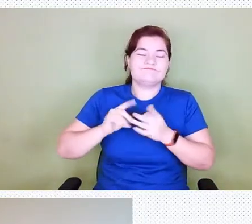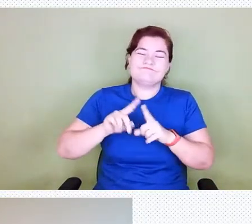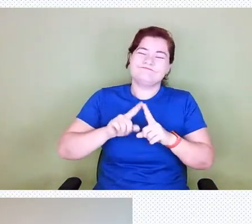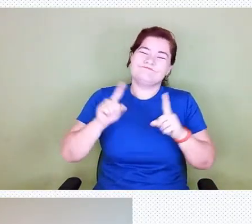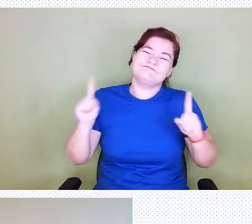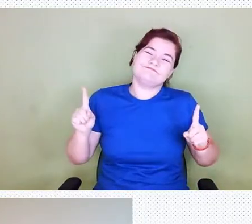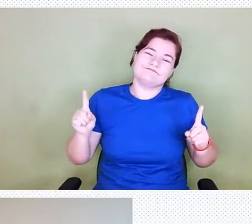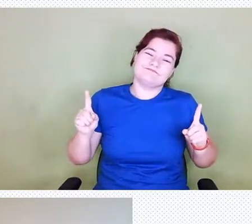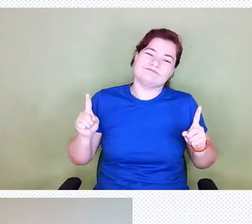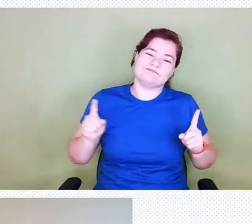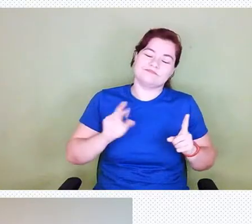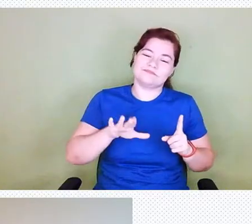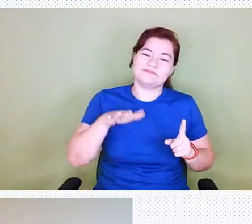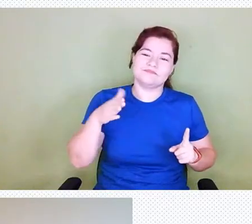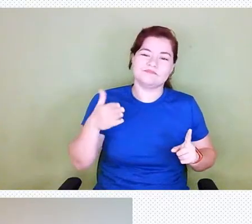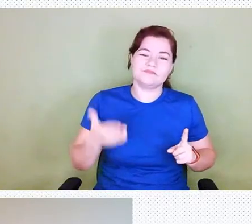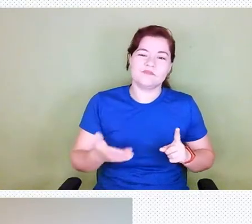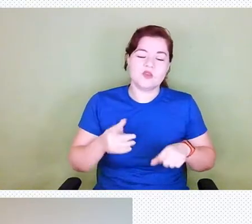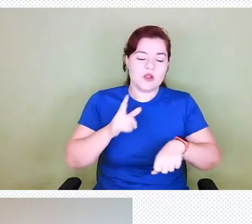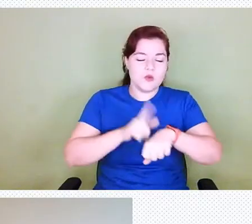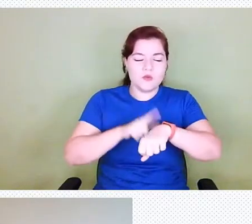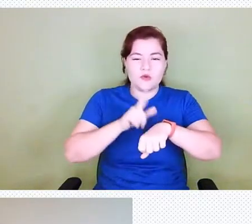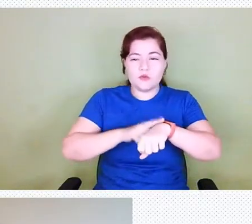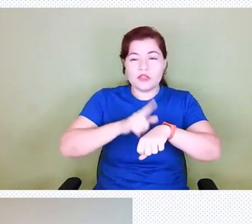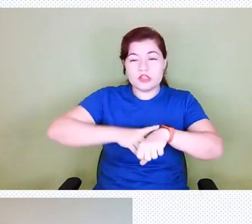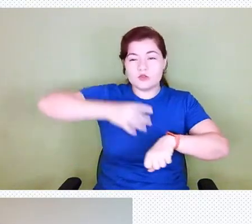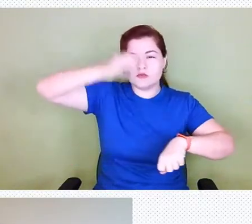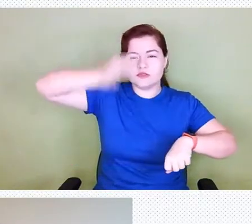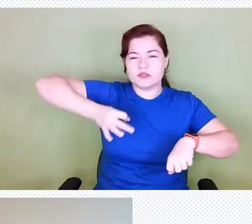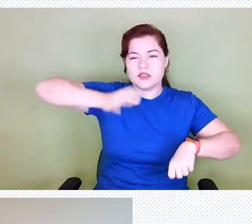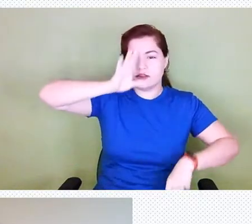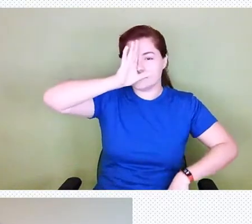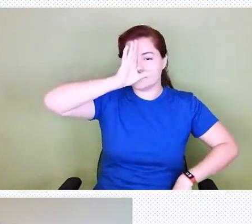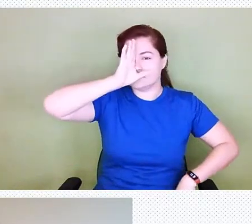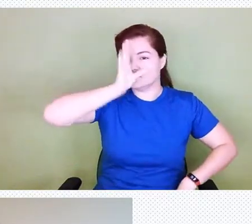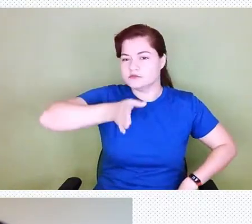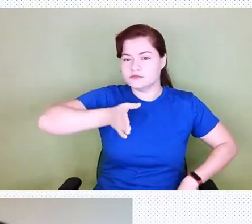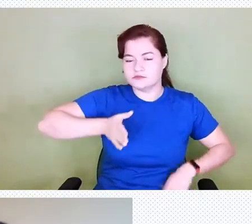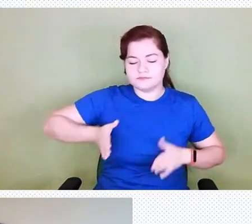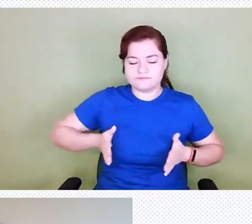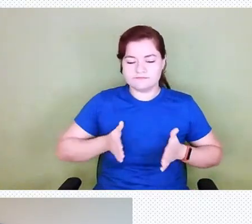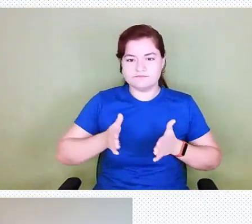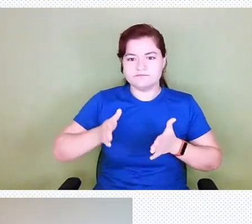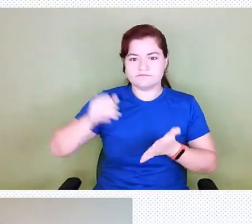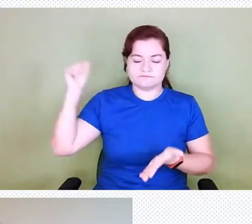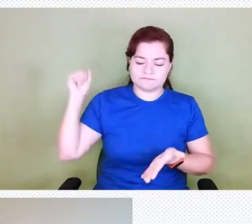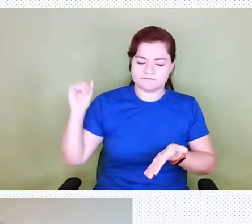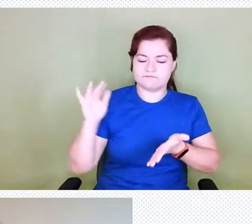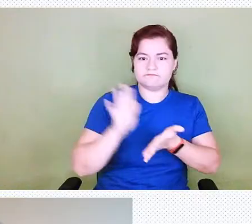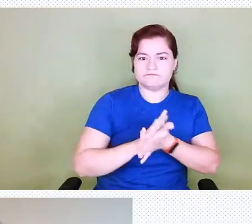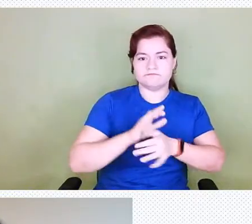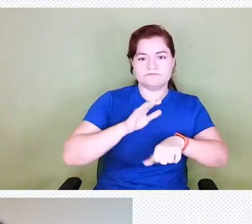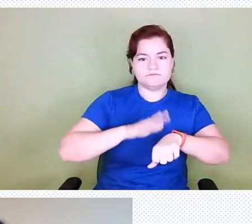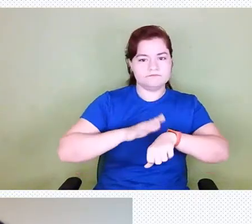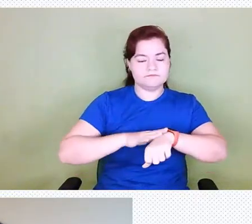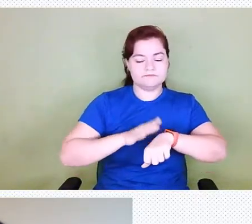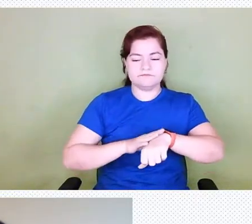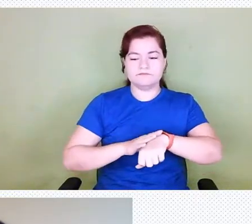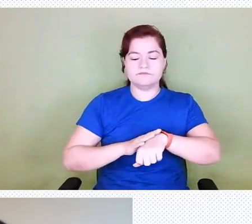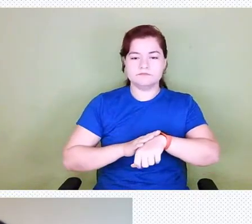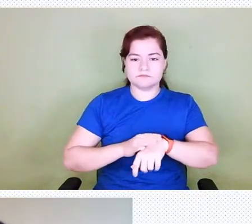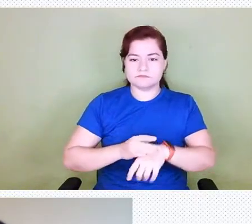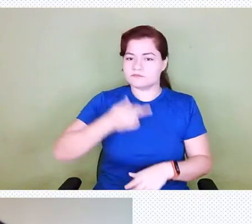entanto, quando chega no momento de definição do rumo, da aplicação do tempo, de